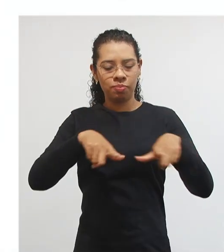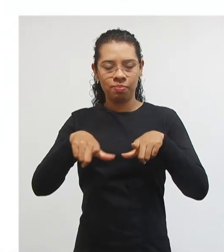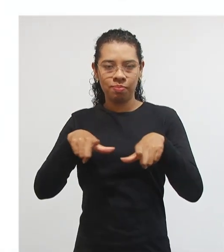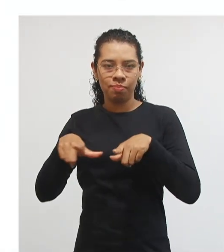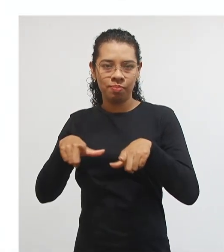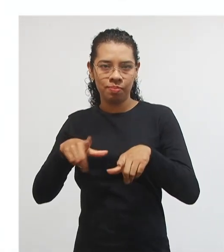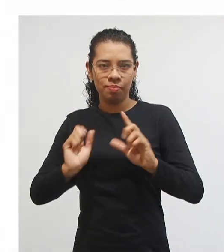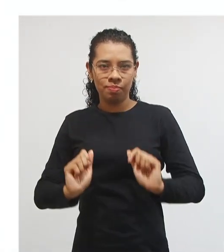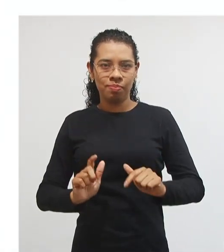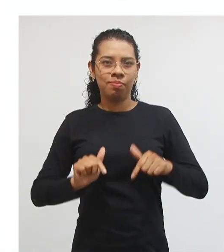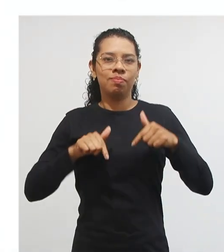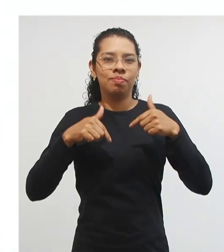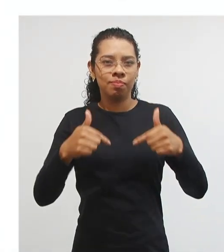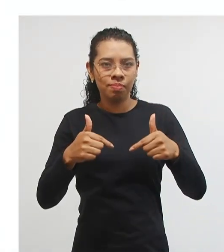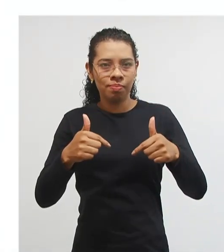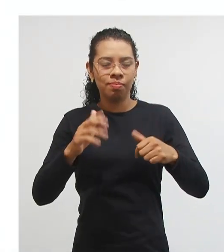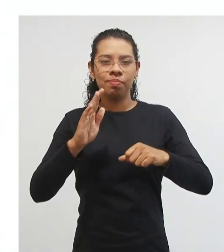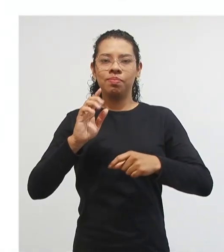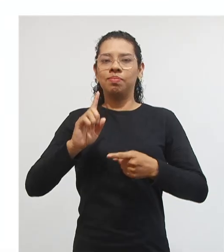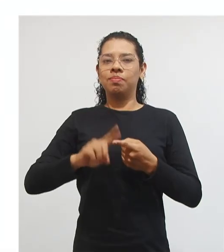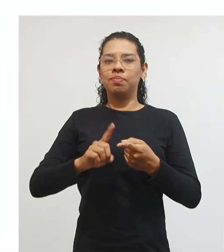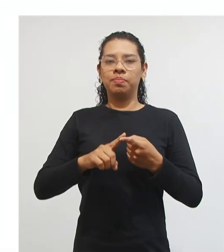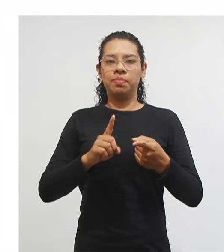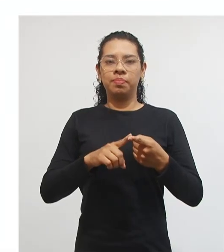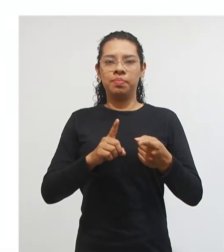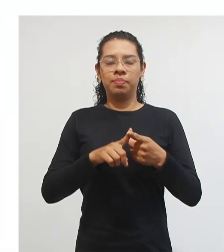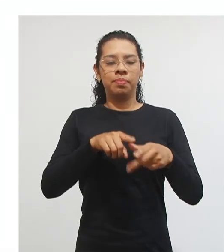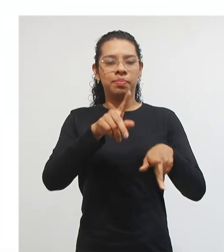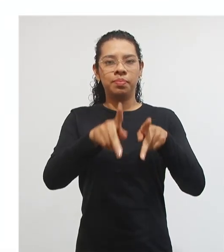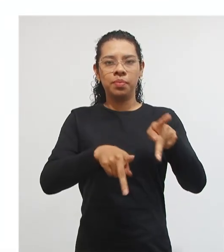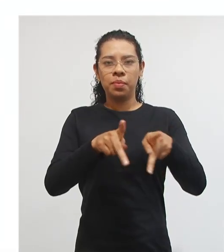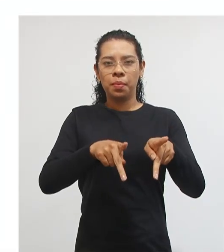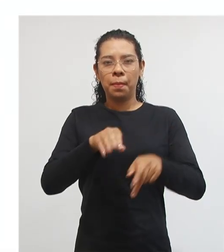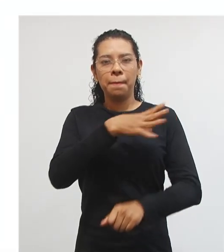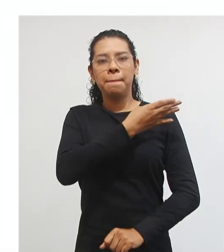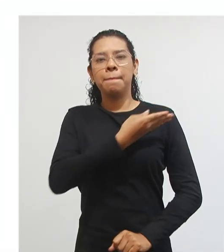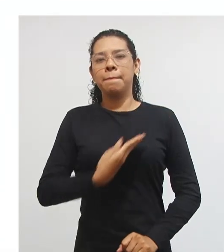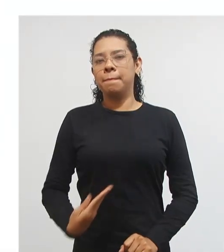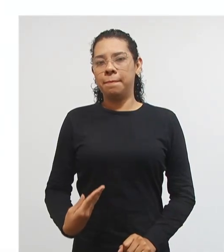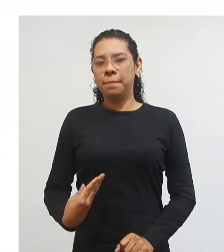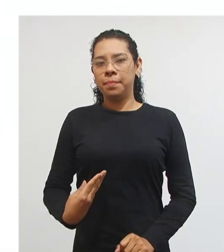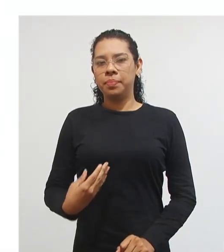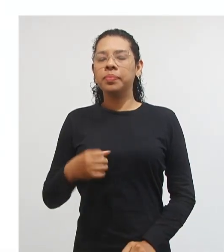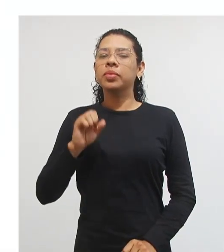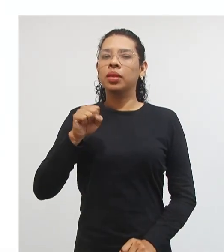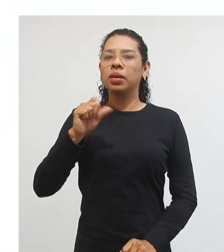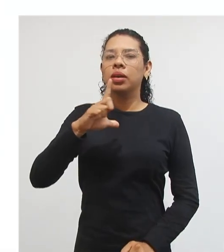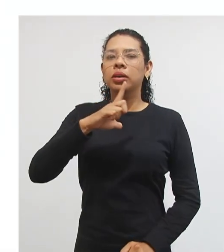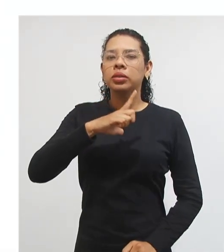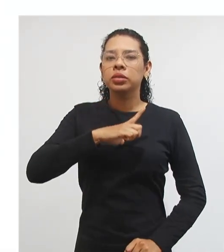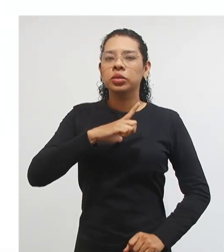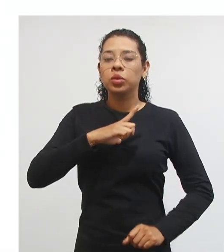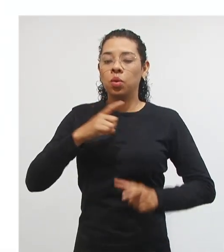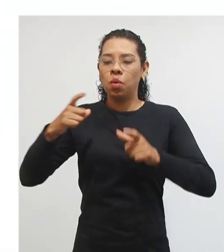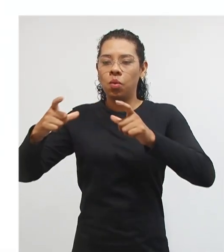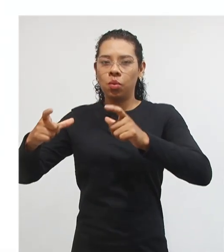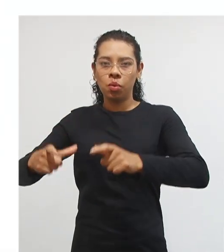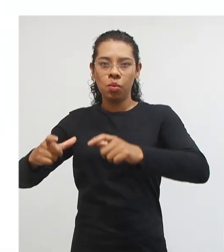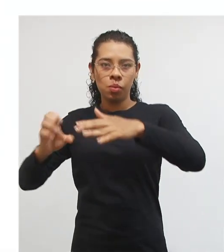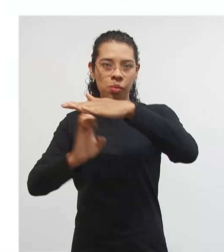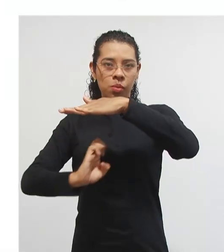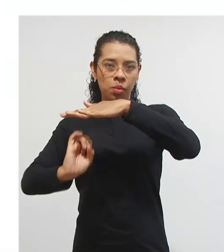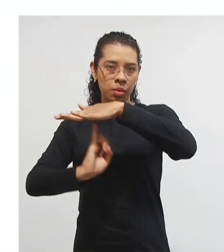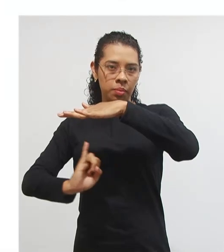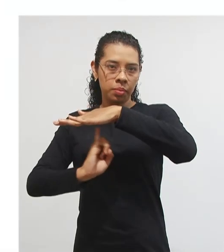nos diversos segmentos de público, conseguindo seu apoio e parceria. Claro, uma instituição que tenha uma boa imagem, ela sempre vai